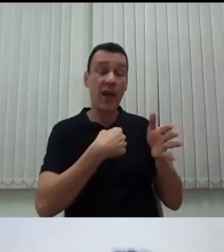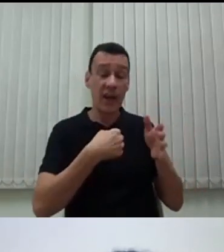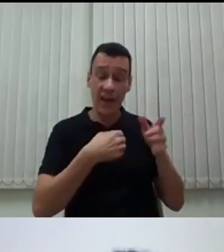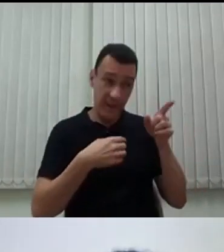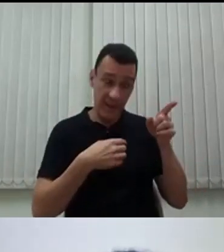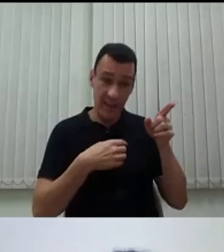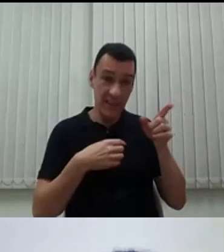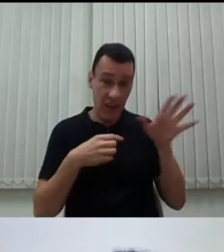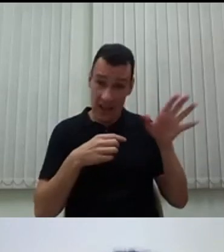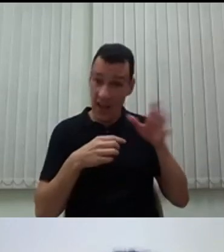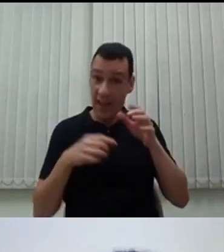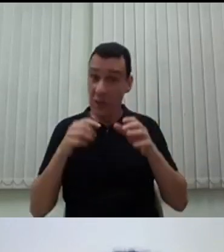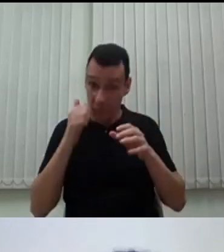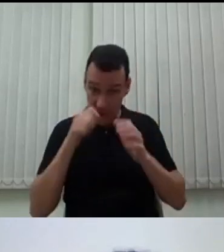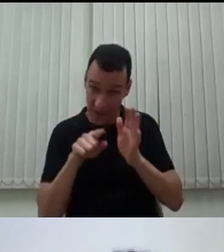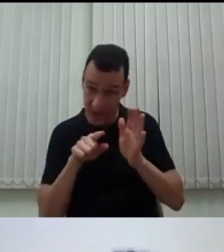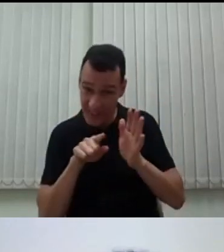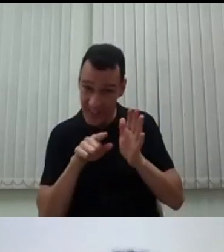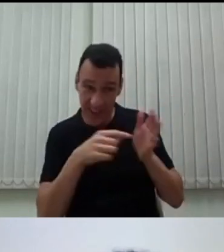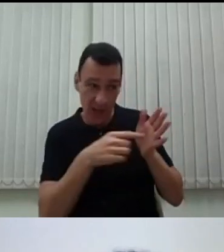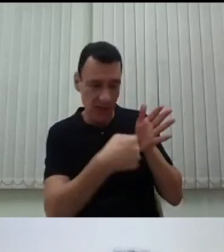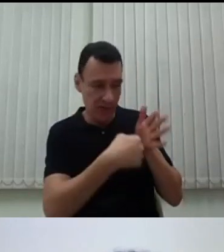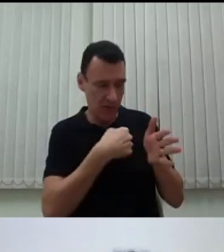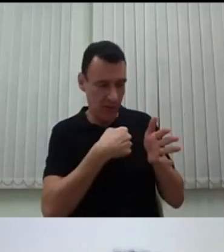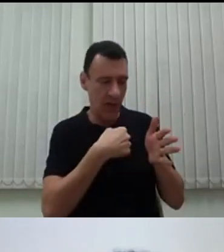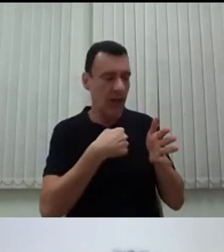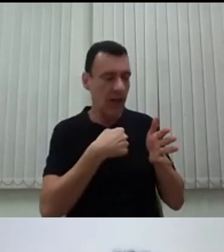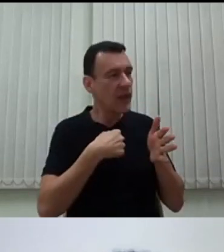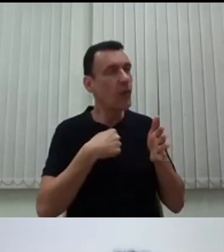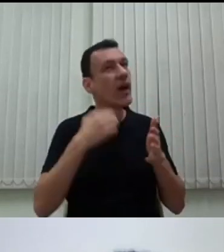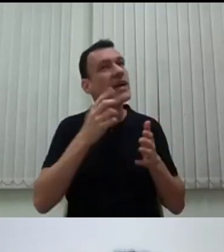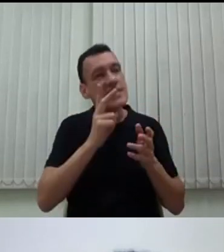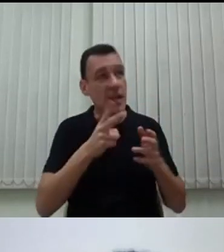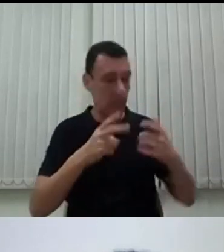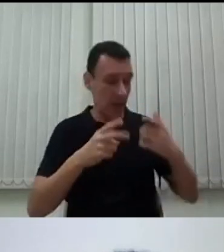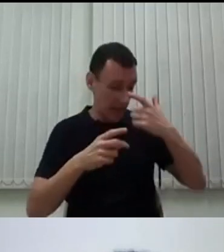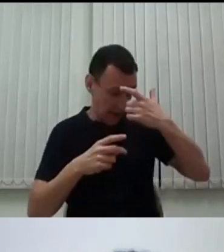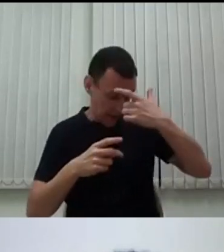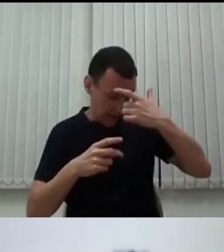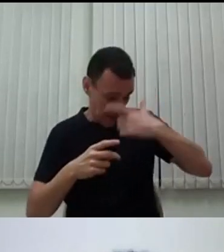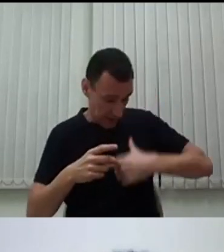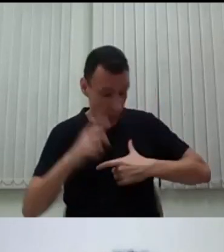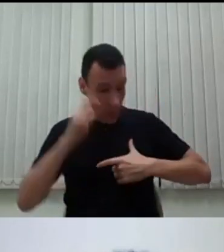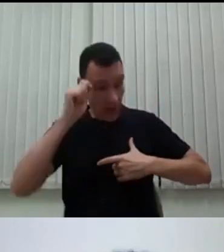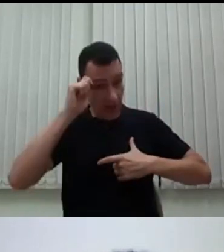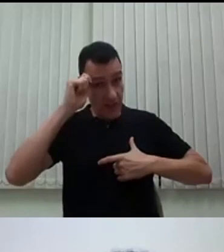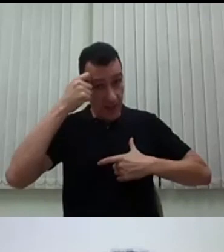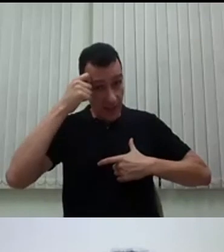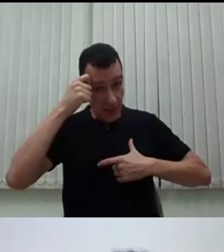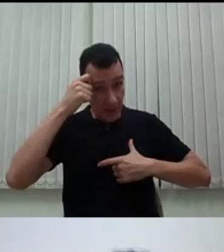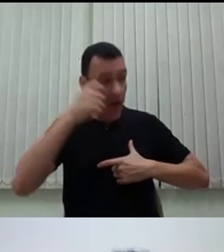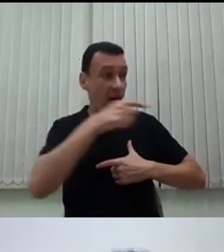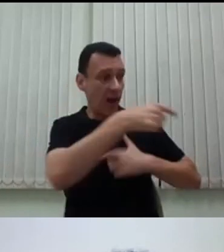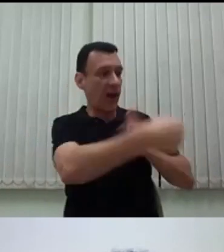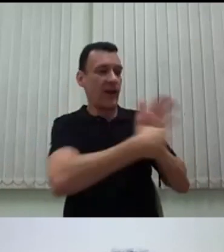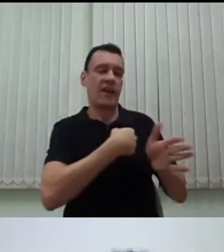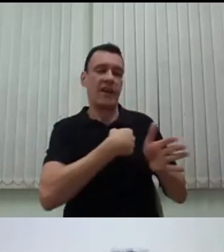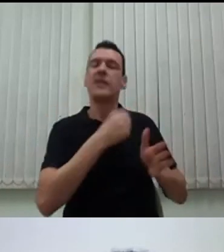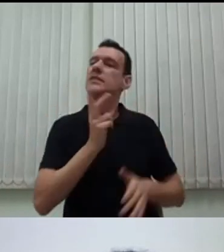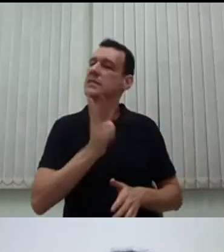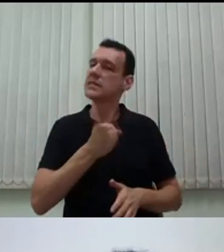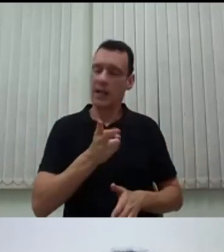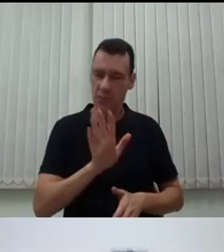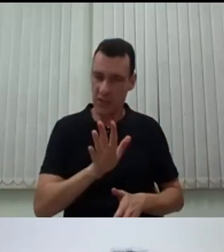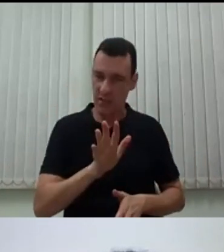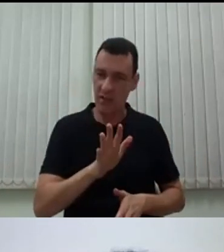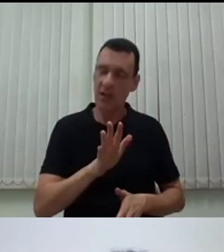devolvendo para a Charlene. A princípio, disse que o racismo, para identificá-lo, é preciso vivenciá-lo e